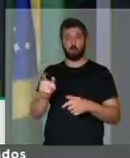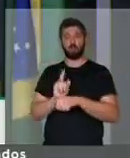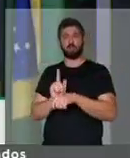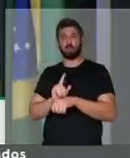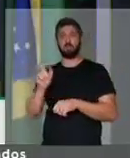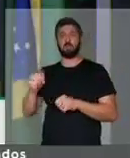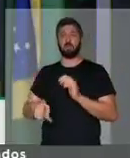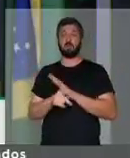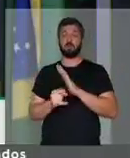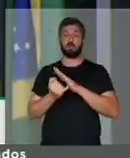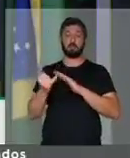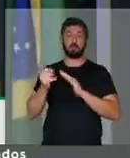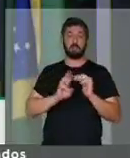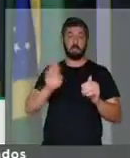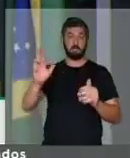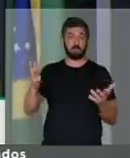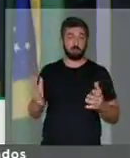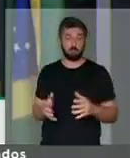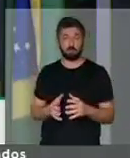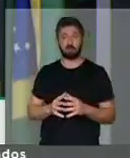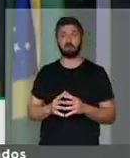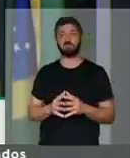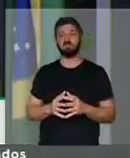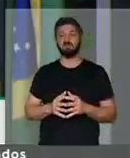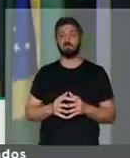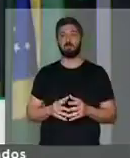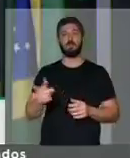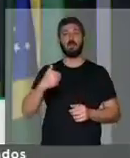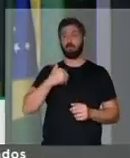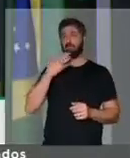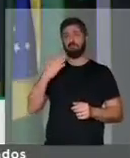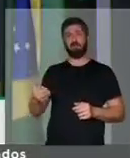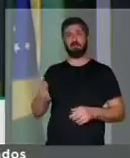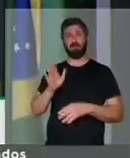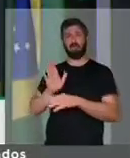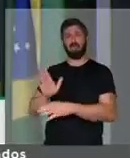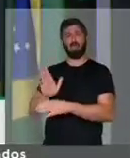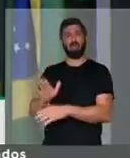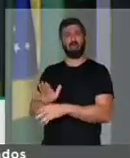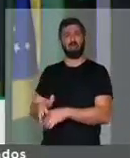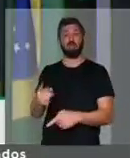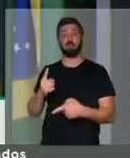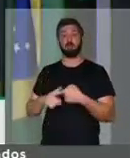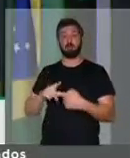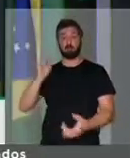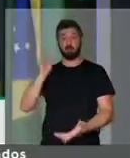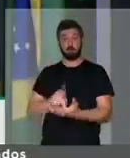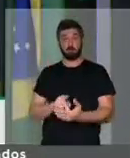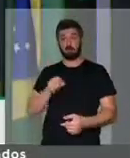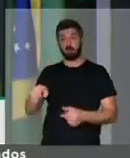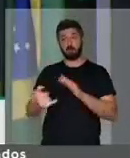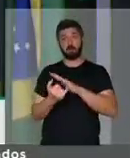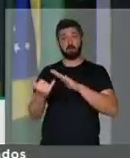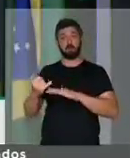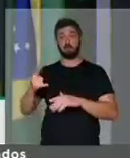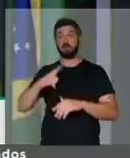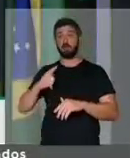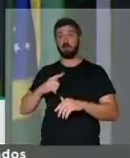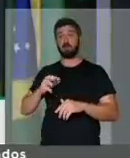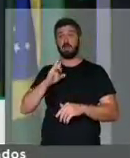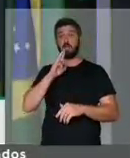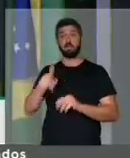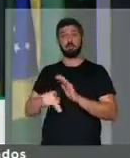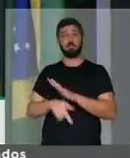gerenciadas por entidades religiosas, como se estivesse fazendo um favor para essas entidades, quando, na verdade, essas entidades têm, inclusive,